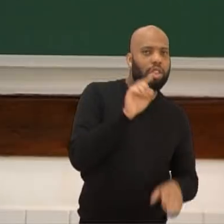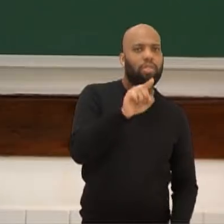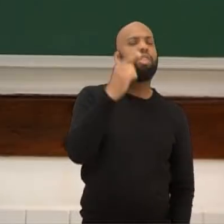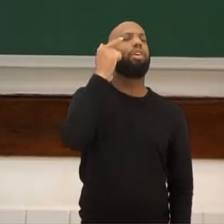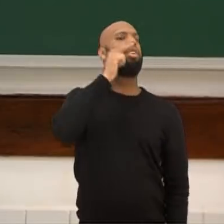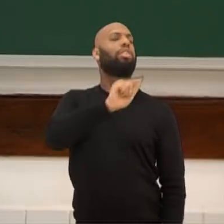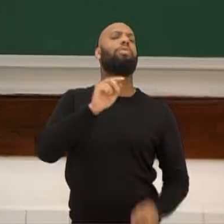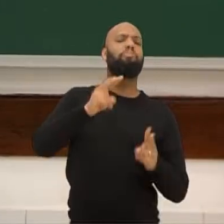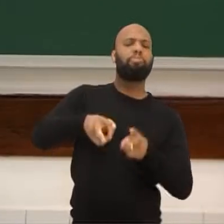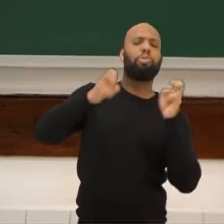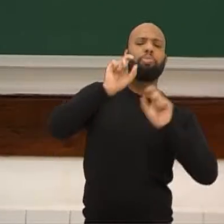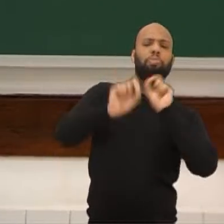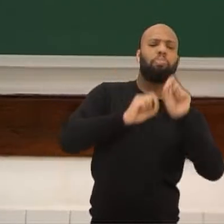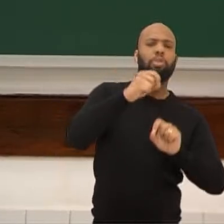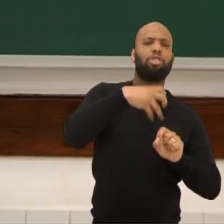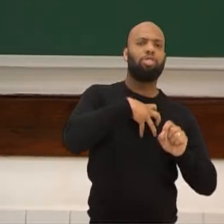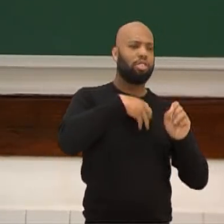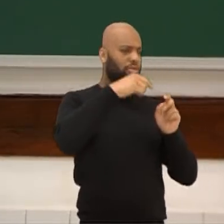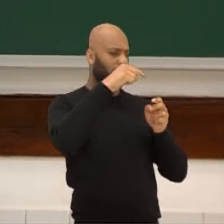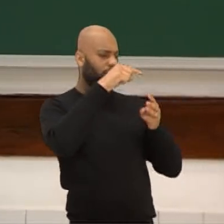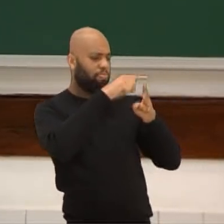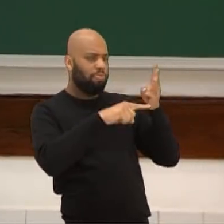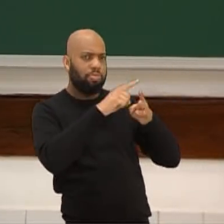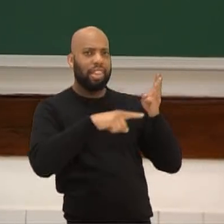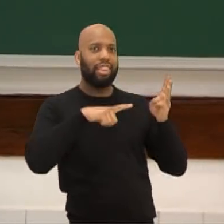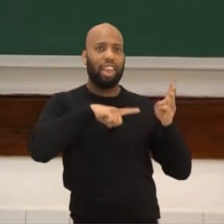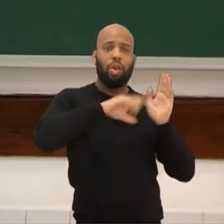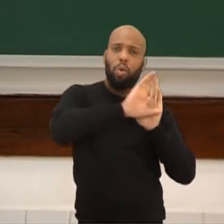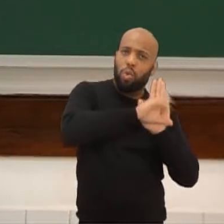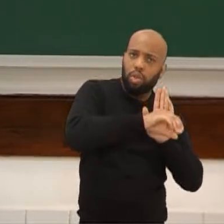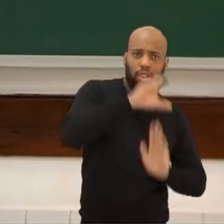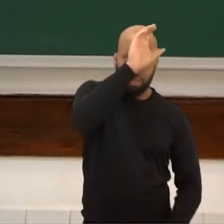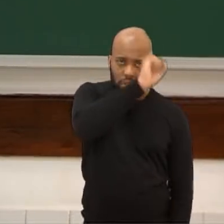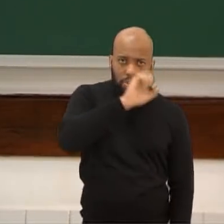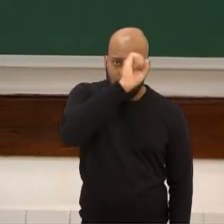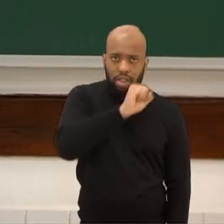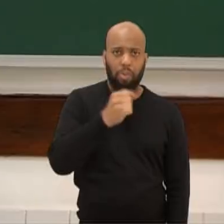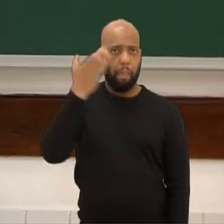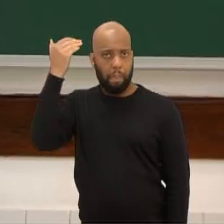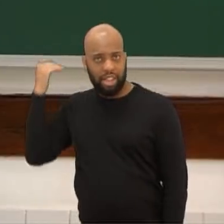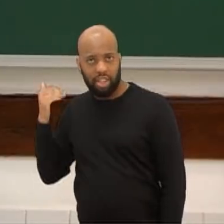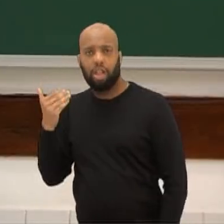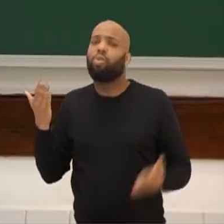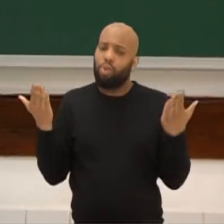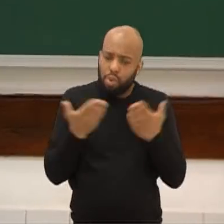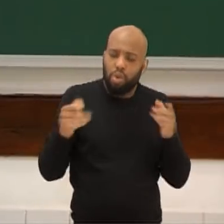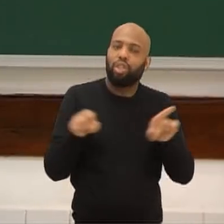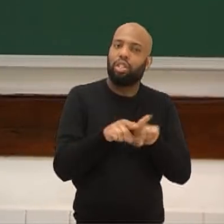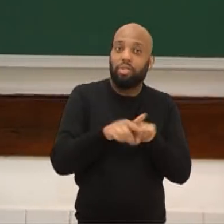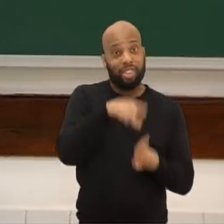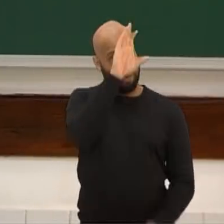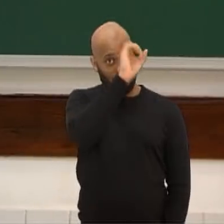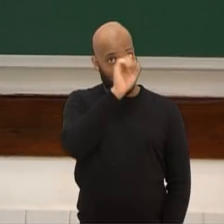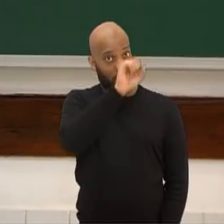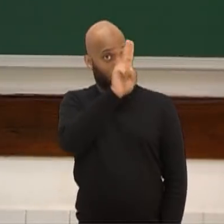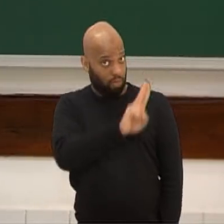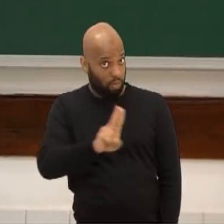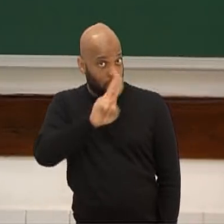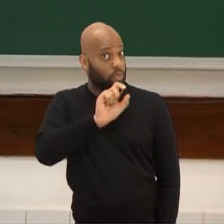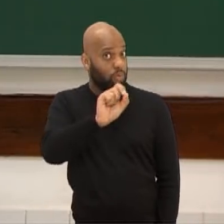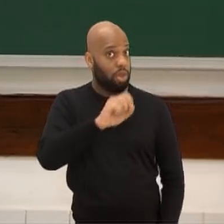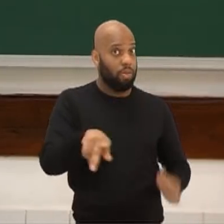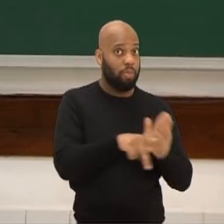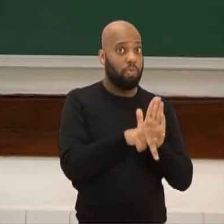a aplicar todo aquele conceito que a gente aprendeu nas aulas anteriores e na aula de hoje, utilizando